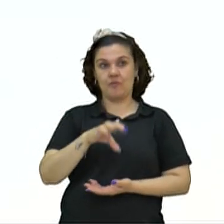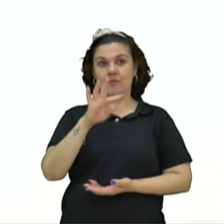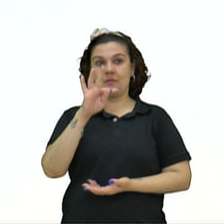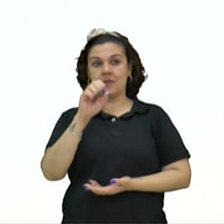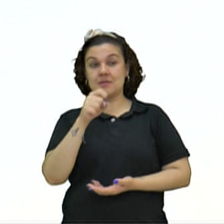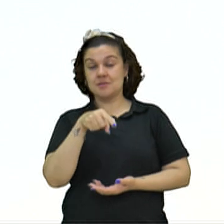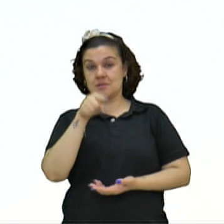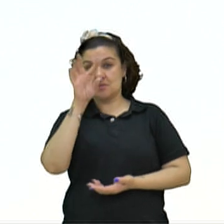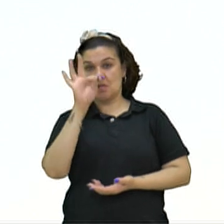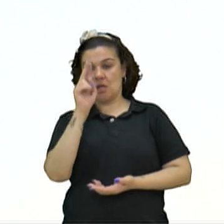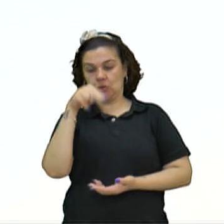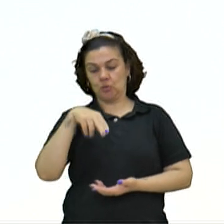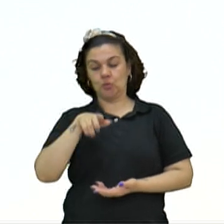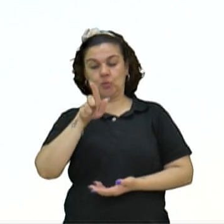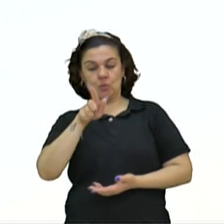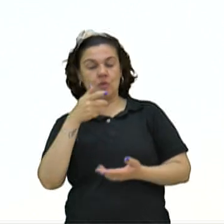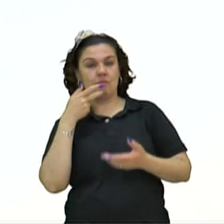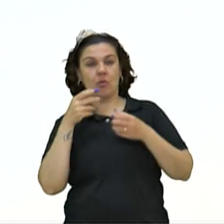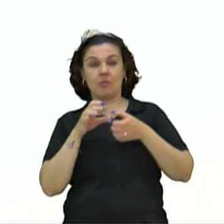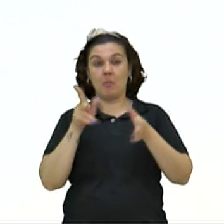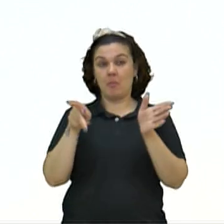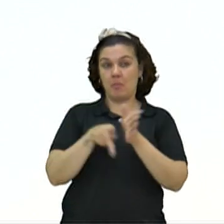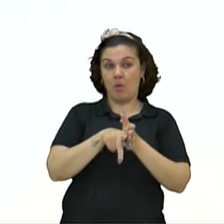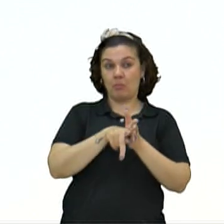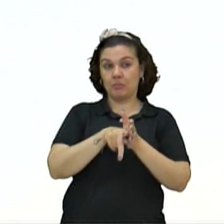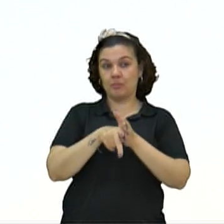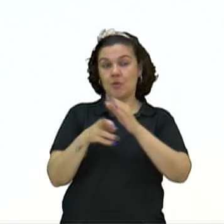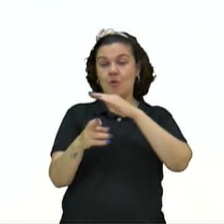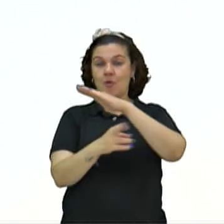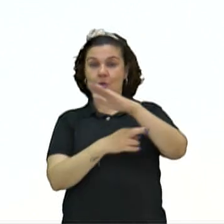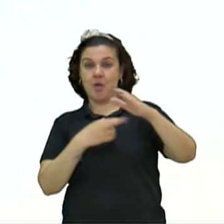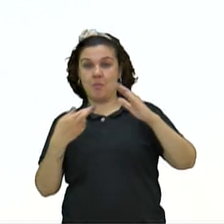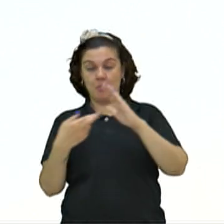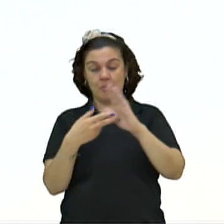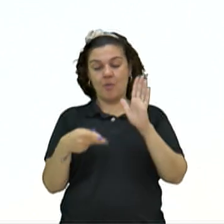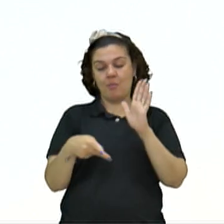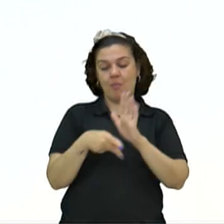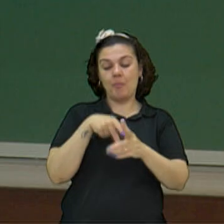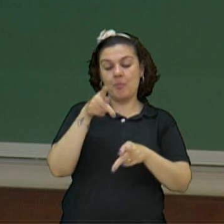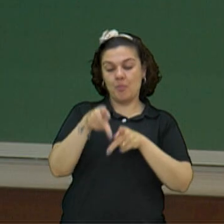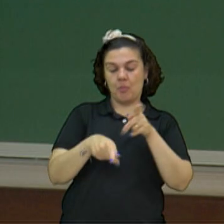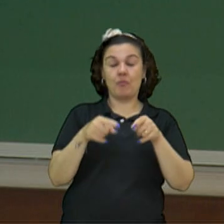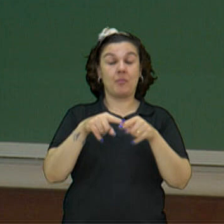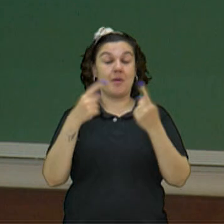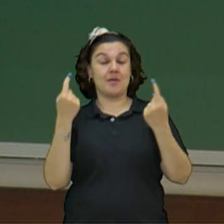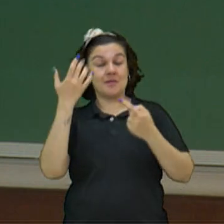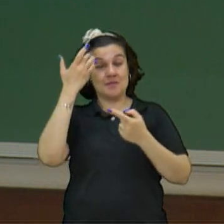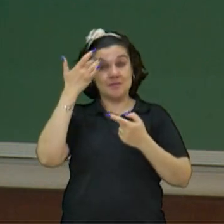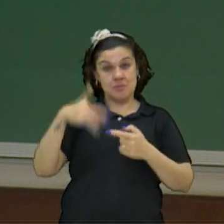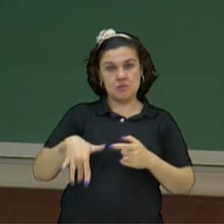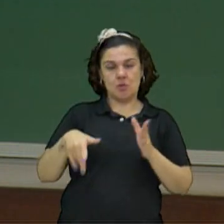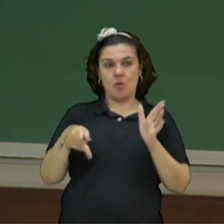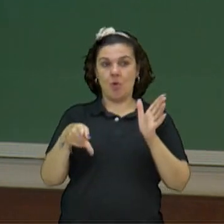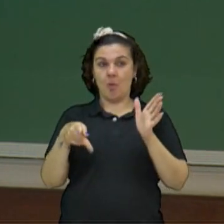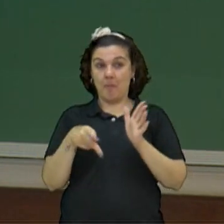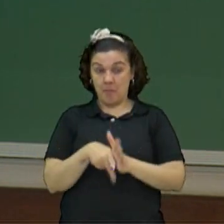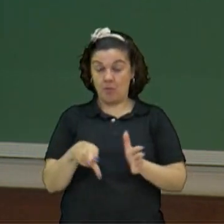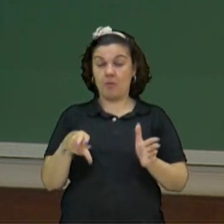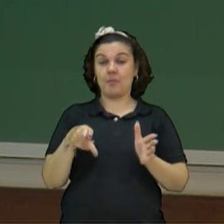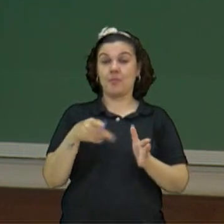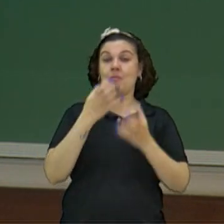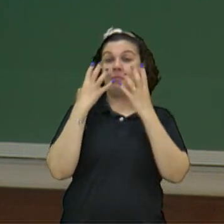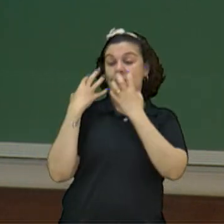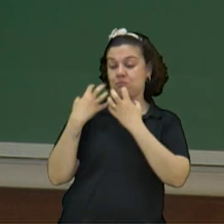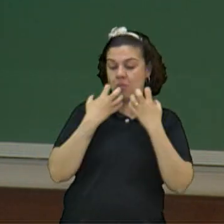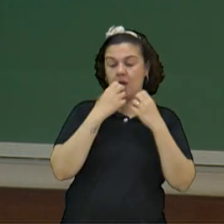República Popular da China, com base em teorias de Marx e de Lenin. Mas ela vale em partes da